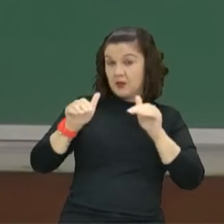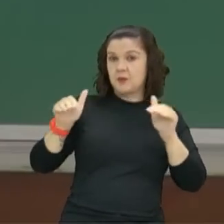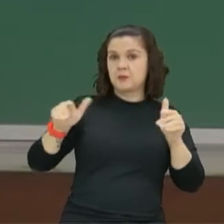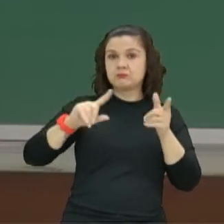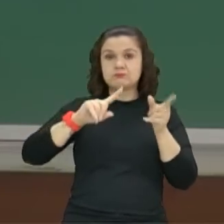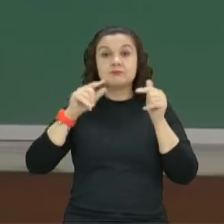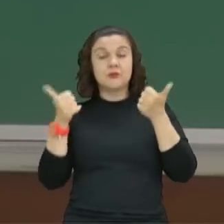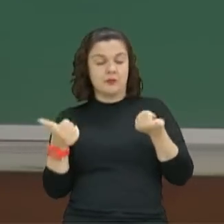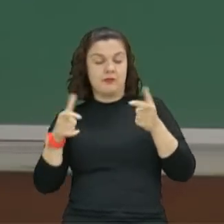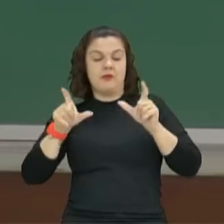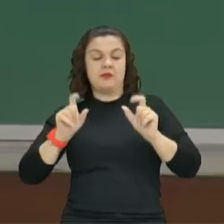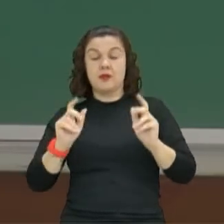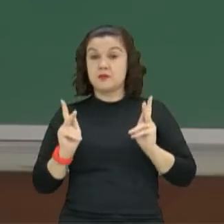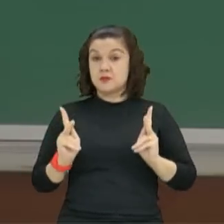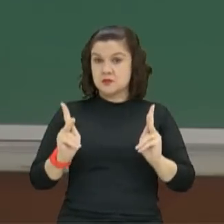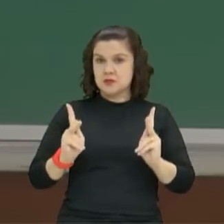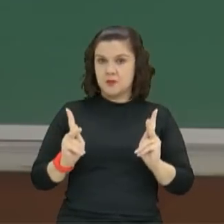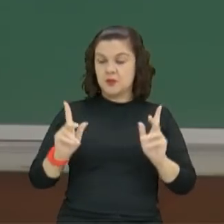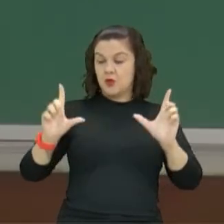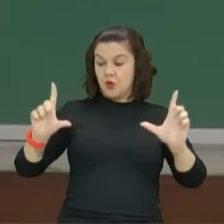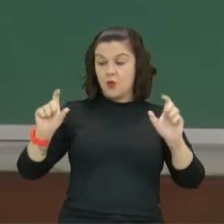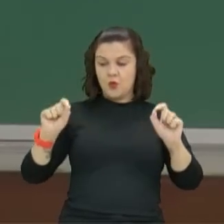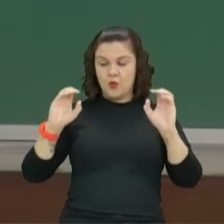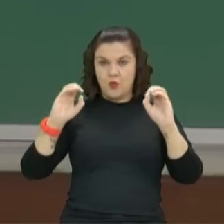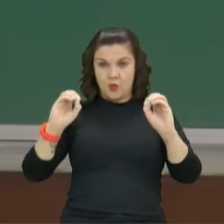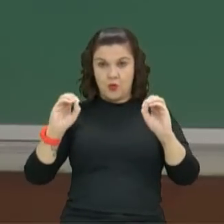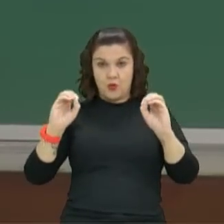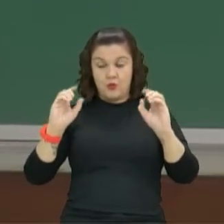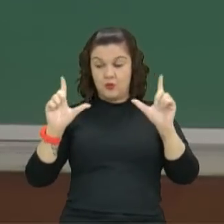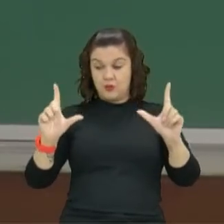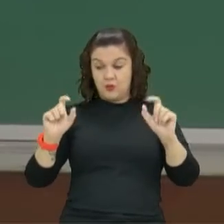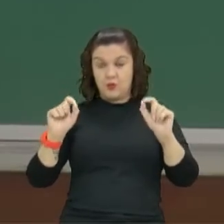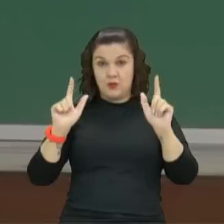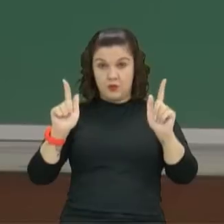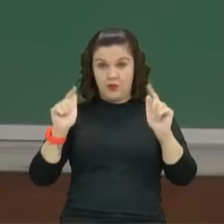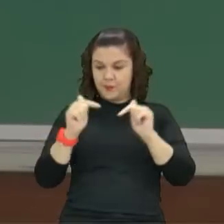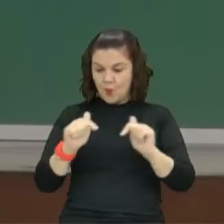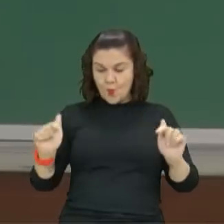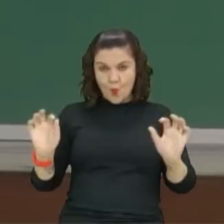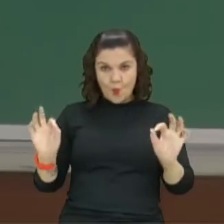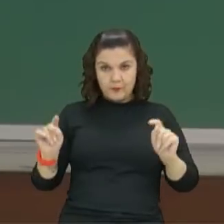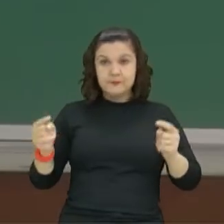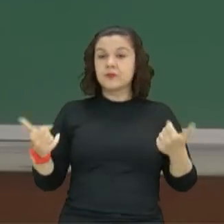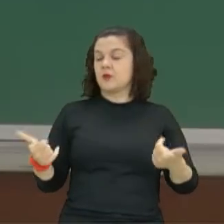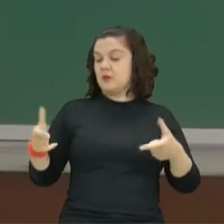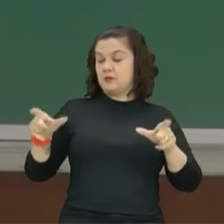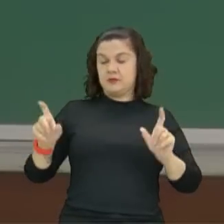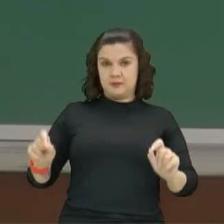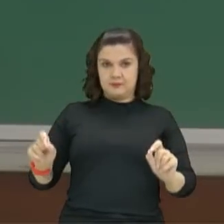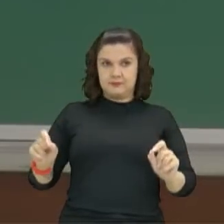uma base 10, tá bom? Logaritmo de base 10, não esqueça disso. Tá, então ficou aqui, ó,